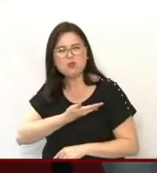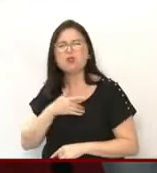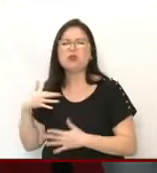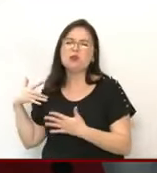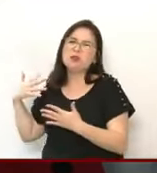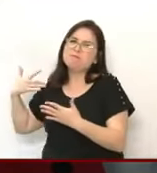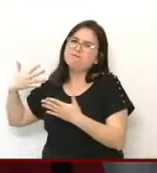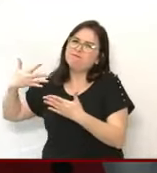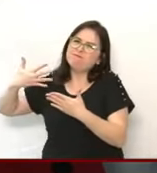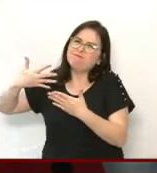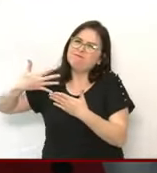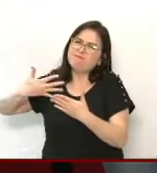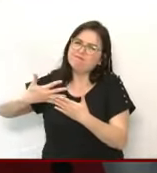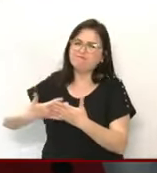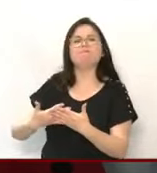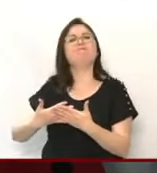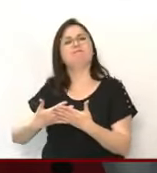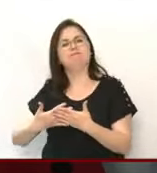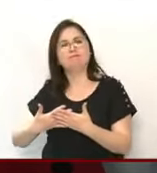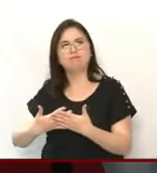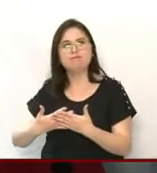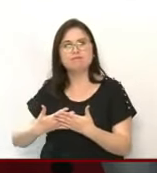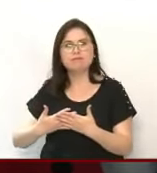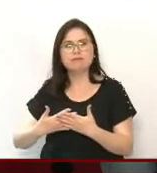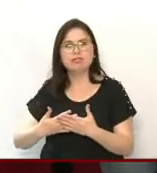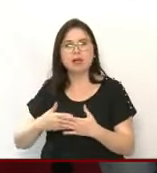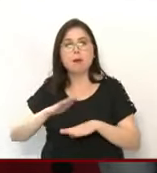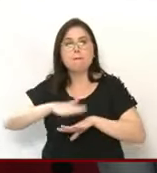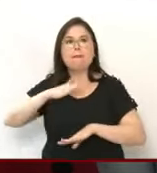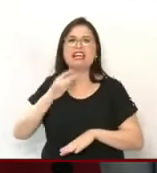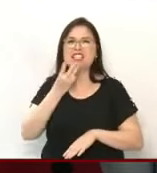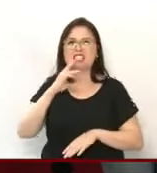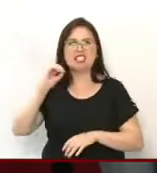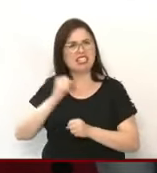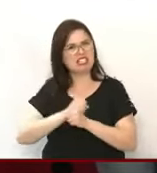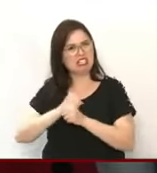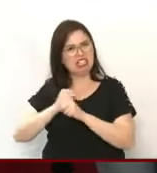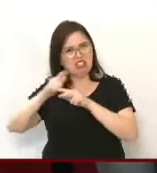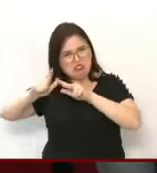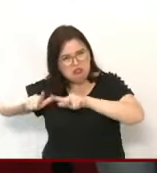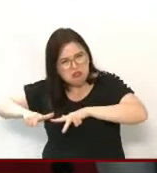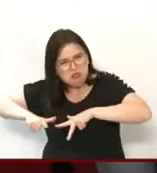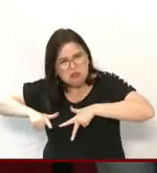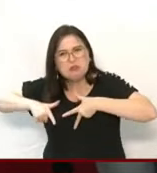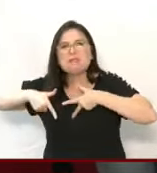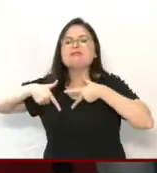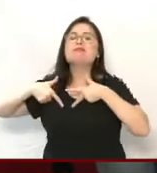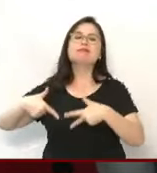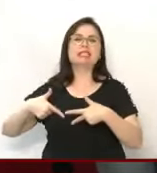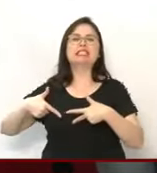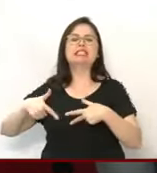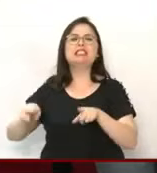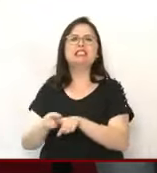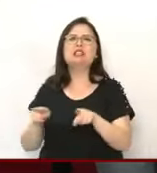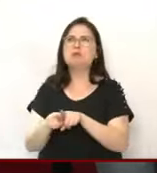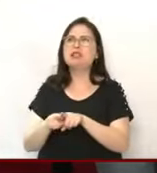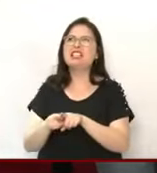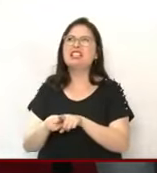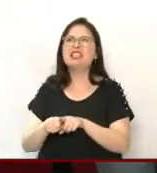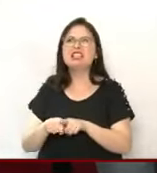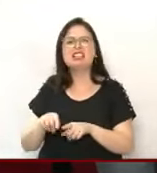fiz nessa passagem, durante esses mais de 30 anos de militância, mas durante esses